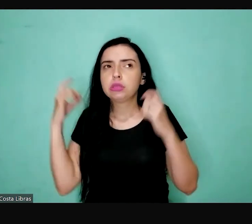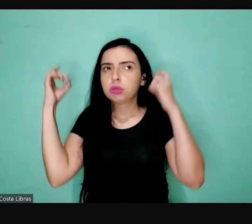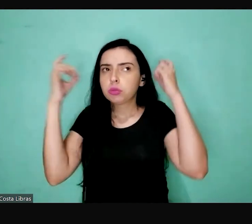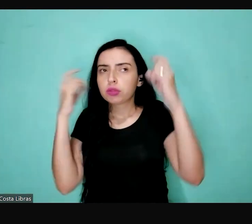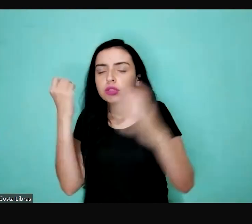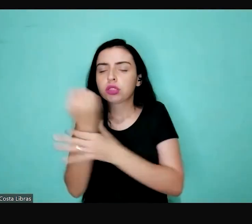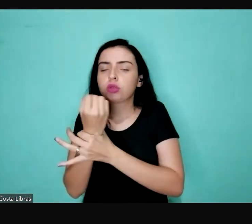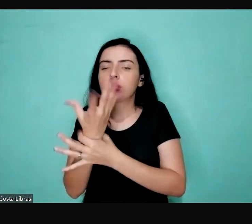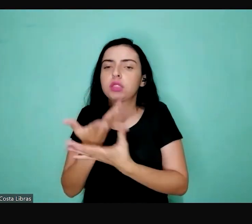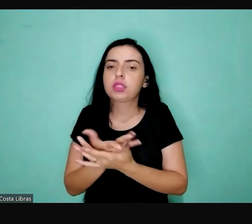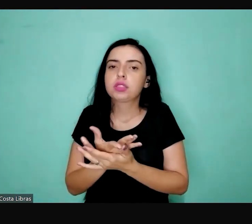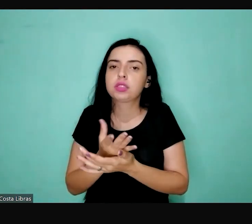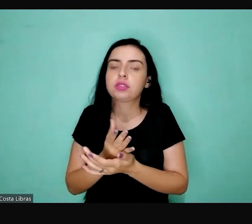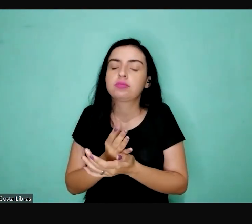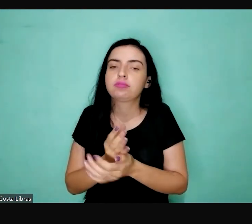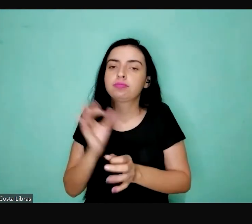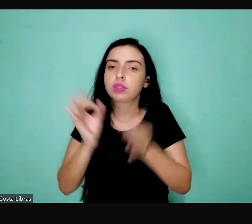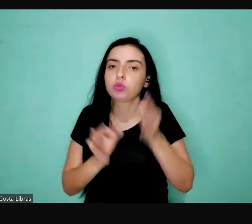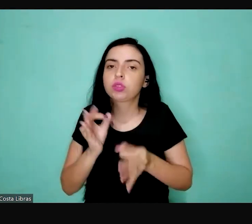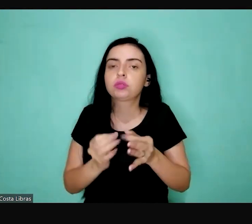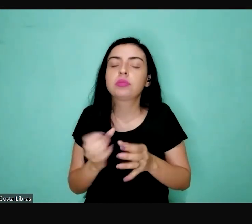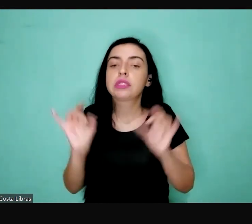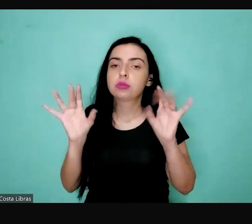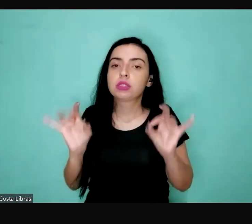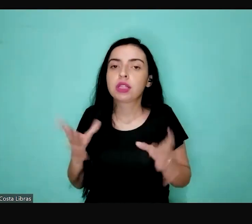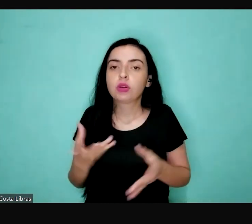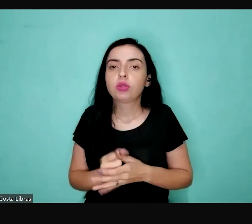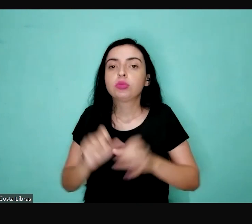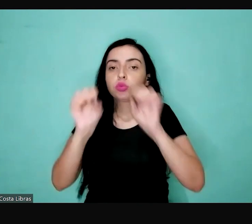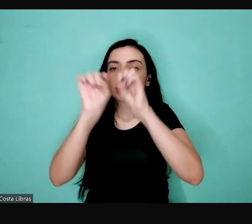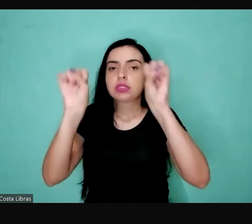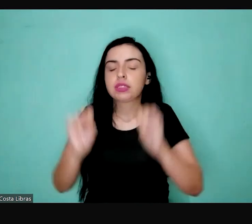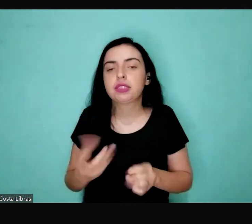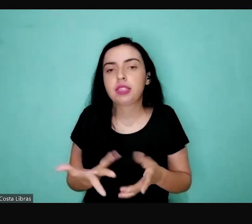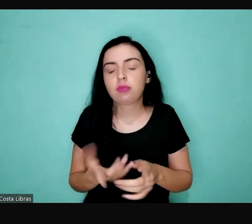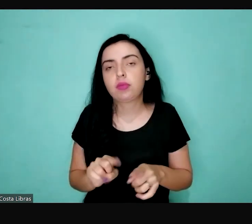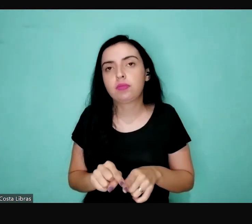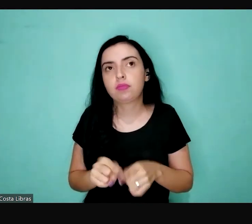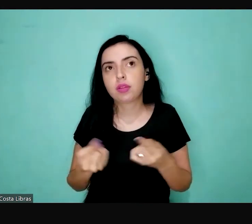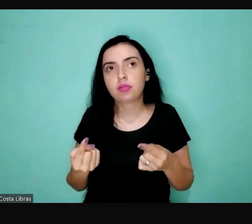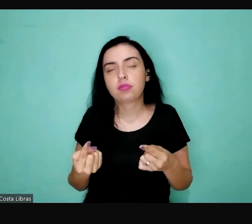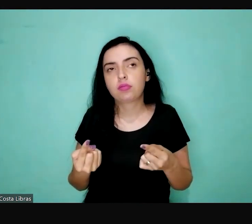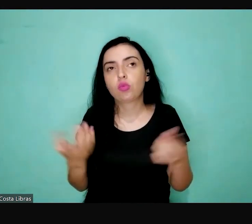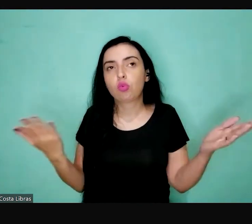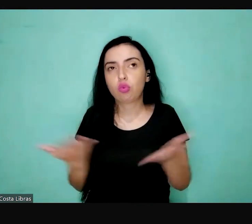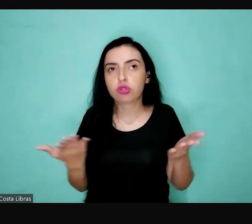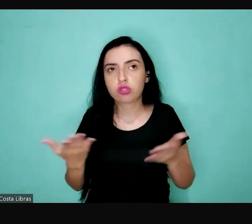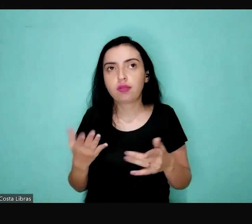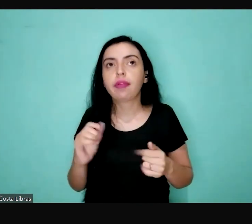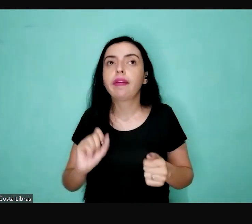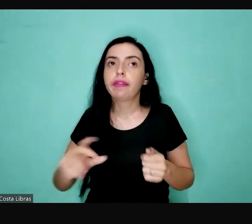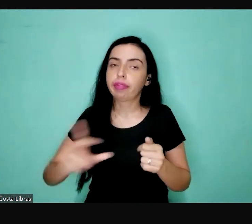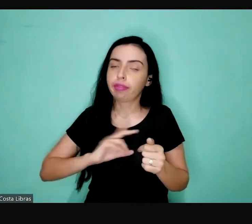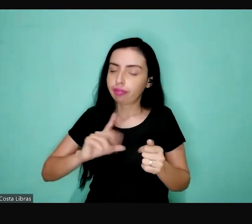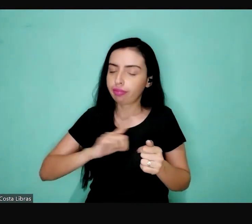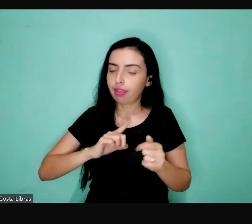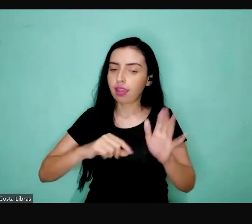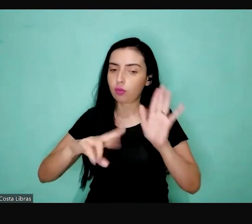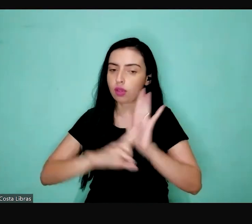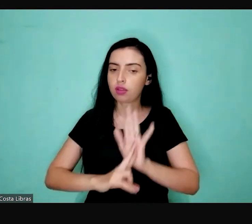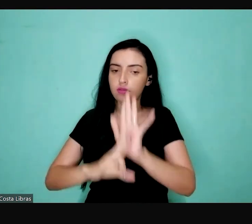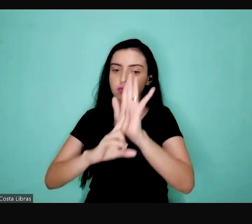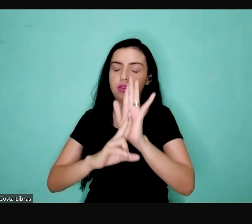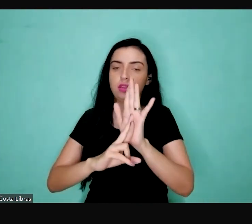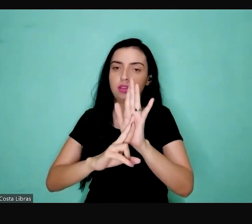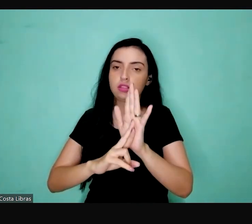precedentes, especialmente considerando o sistema, né. Por mais que hoje há um protagonismo, e o senhor aqui,